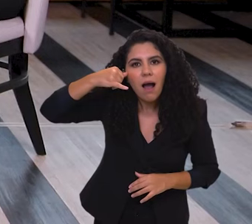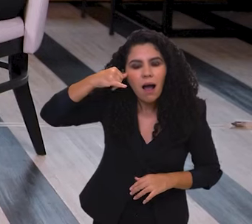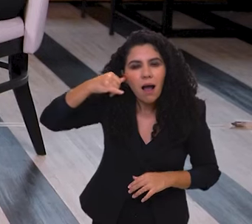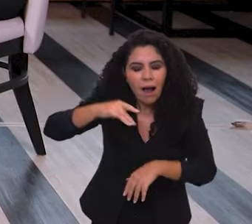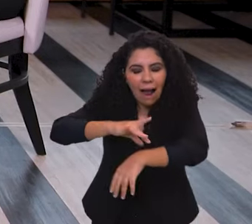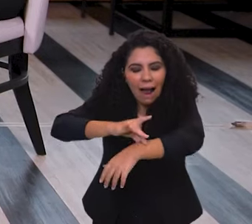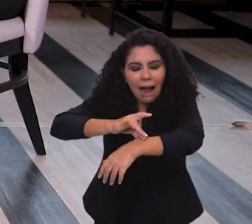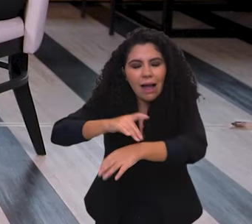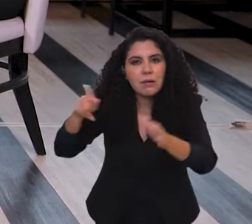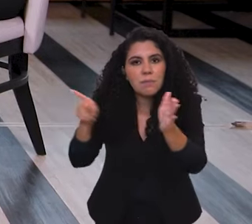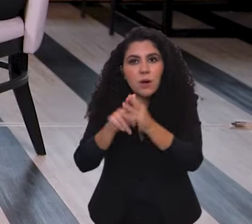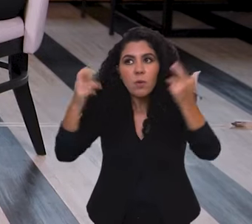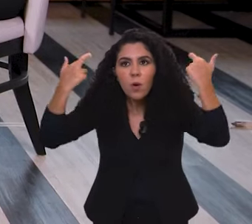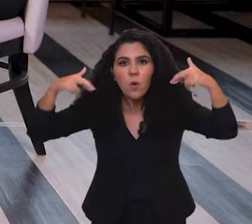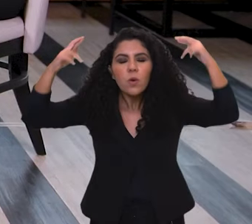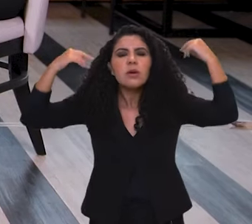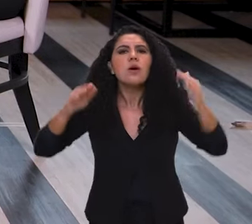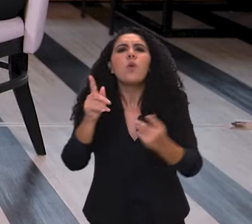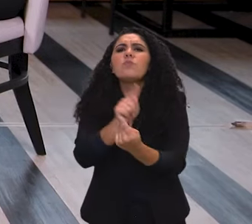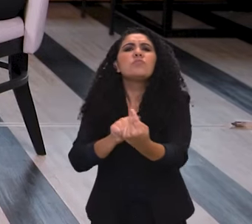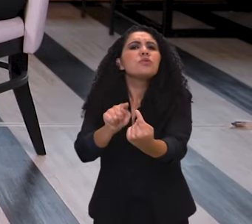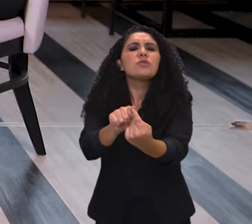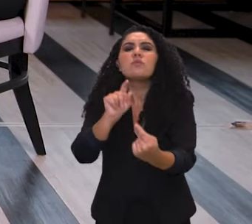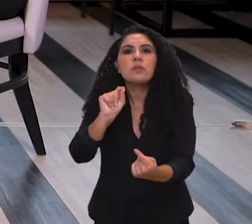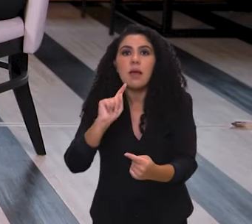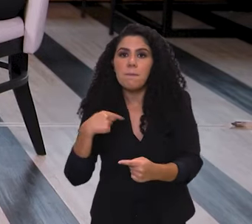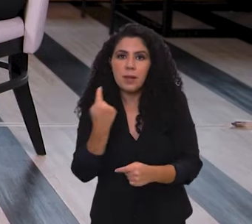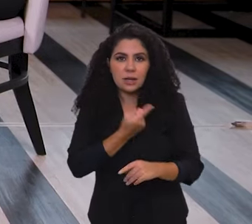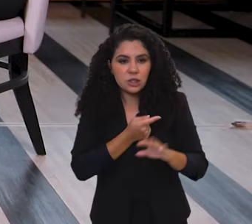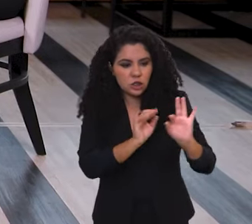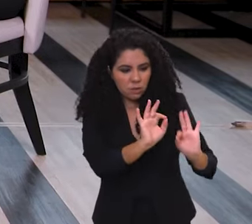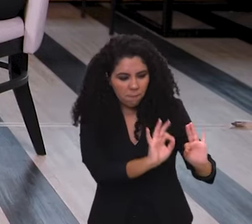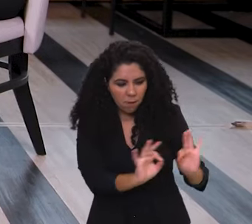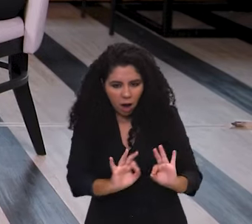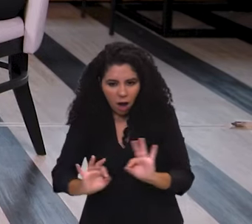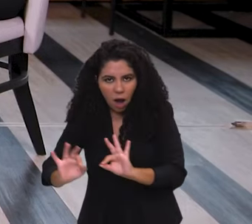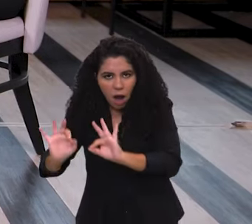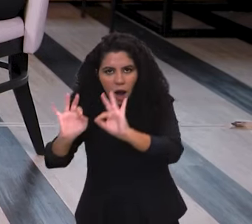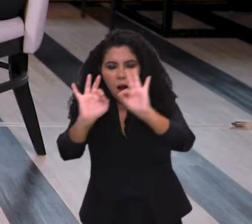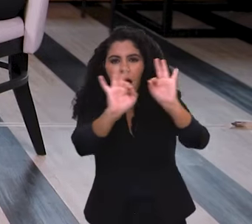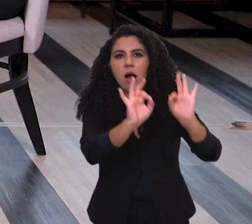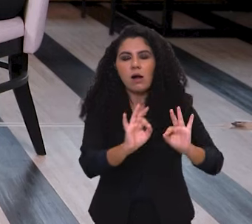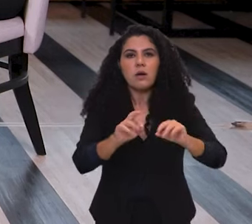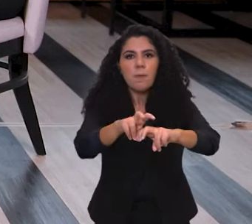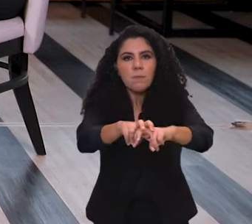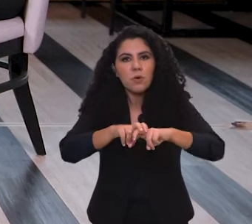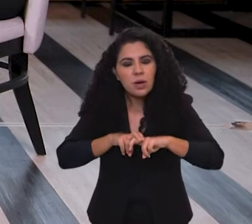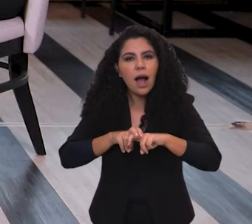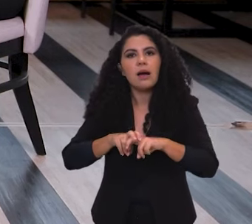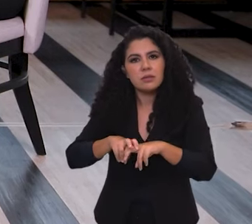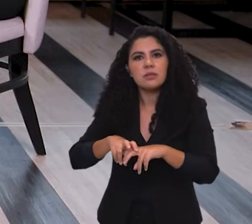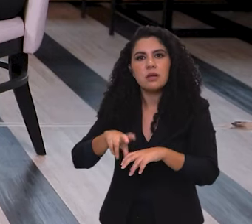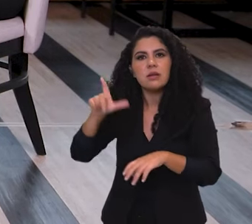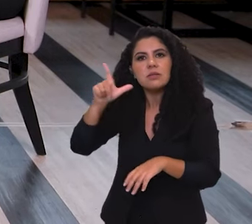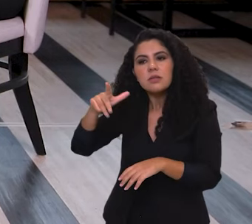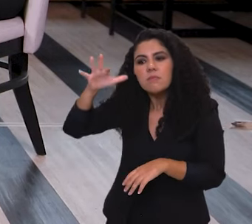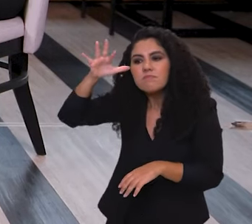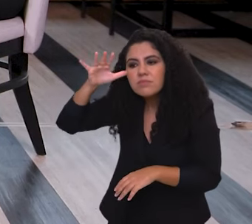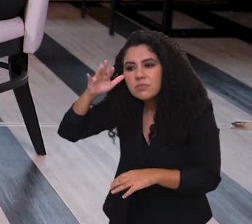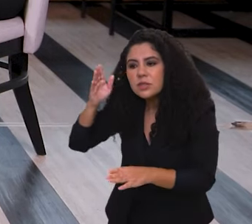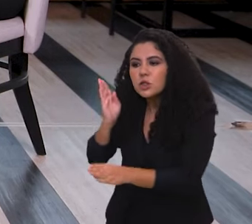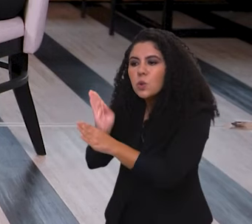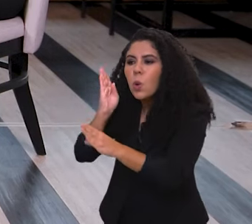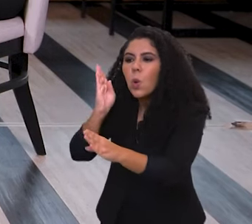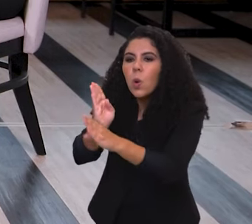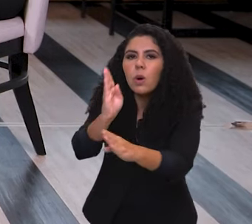produção. Tem aqui a produção. Então, qual é a ideia? A gente estruturar a cadeia produtiva a partir dessas vocações regionais. E fazer